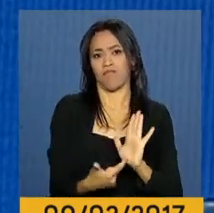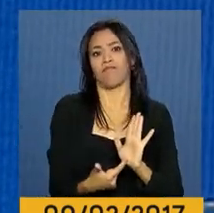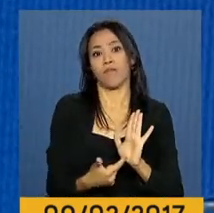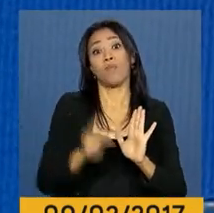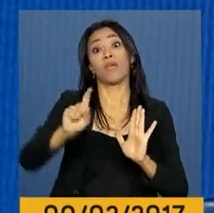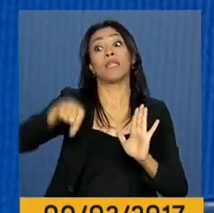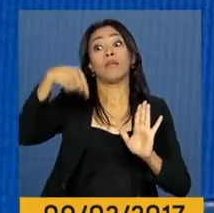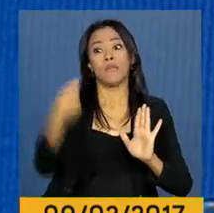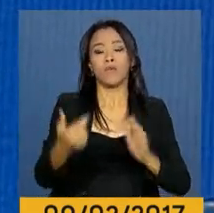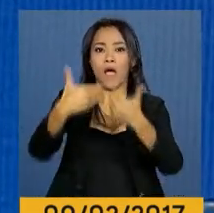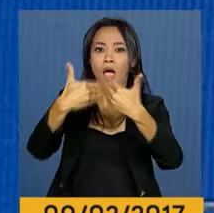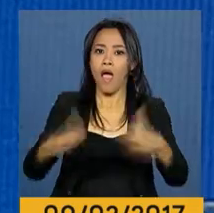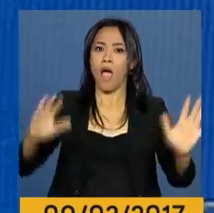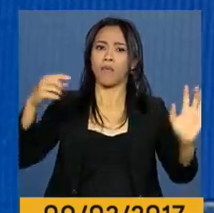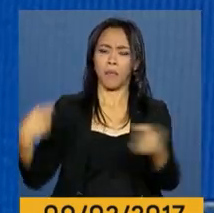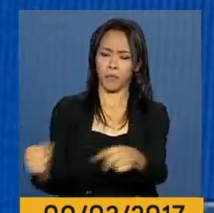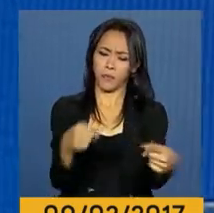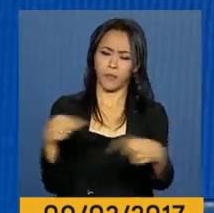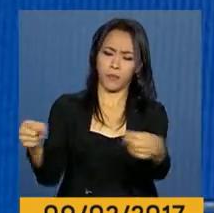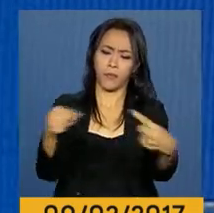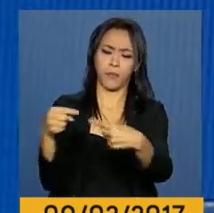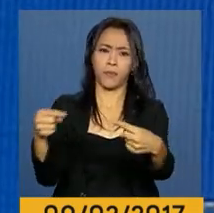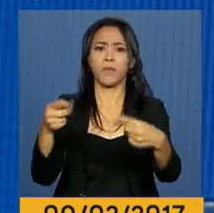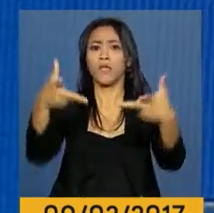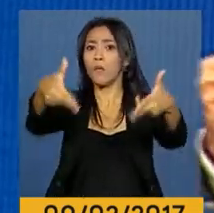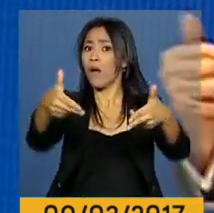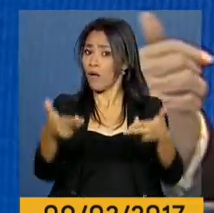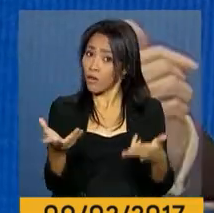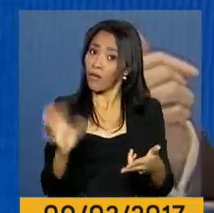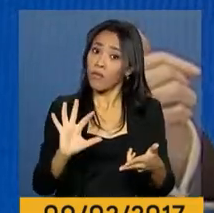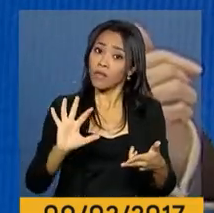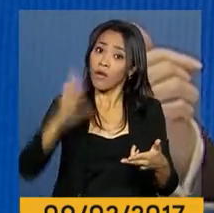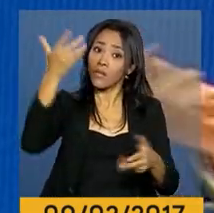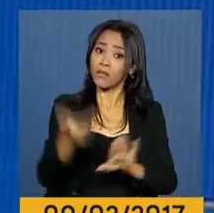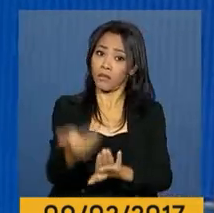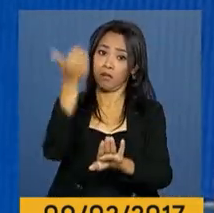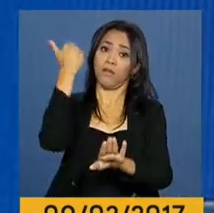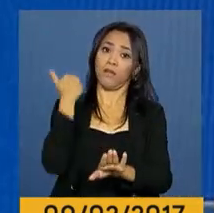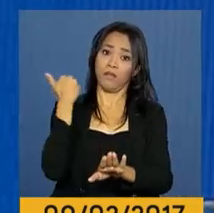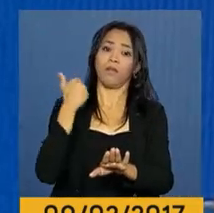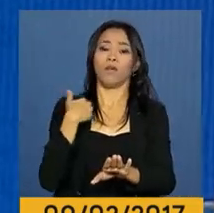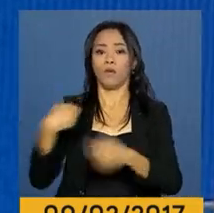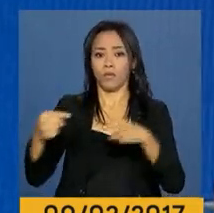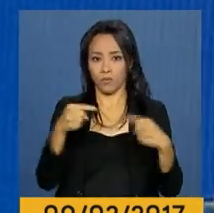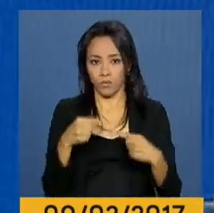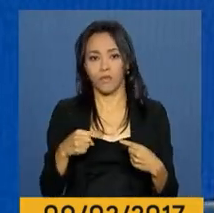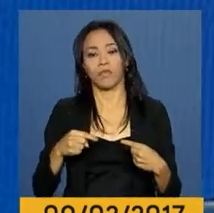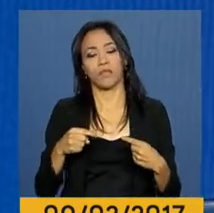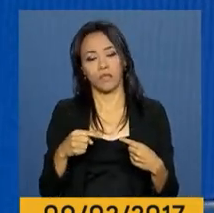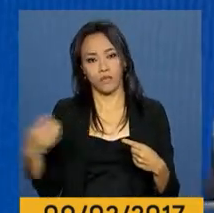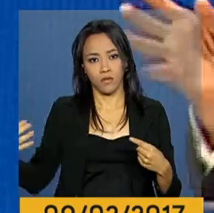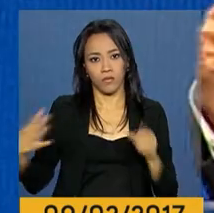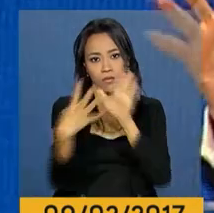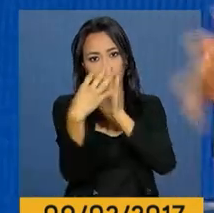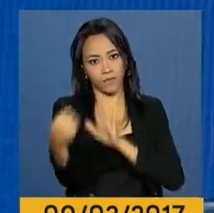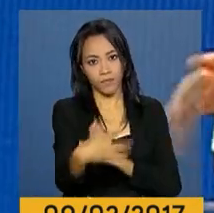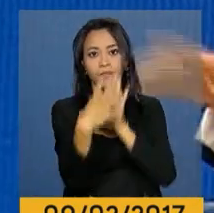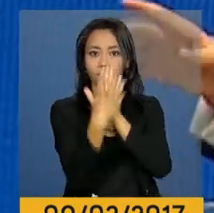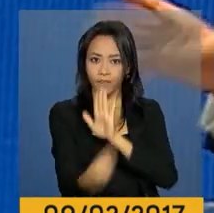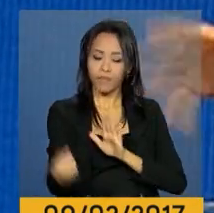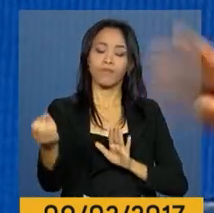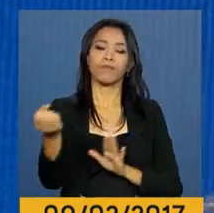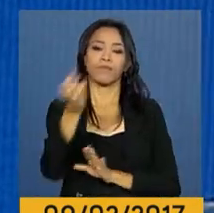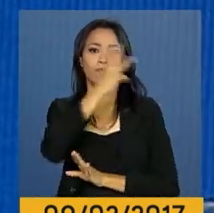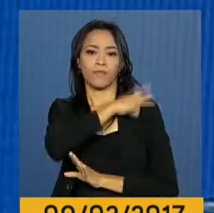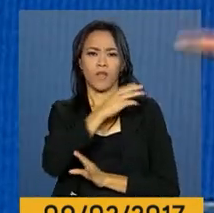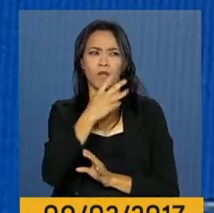se intensificar como se intensificou E intensificou-se enormemente nãoé durante os quatro ou mais